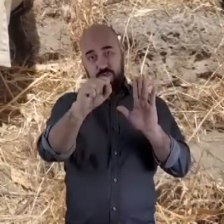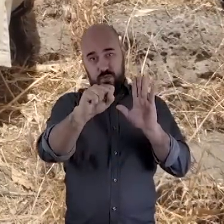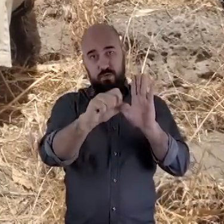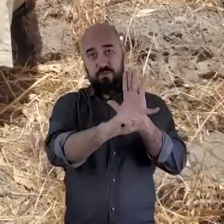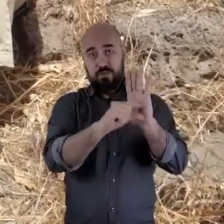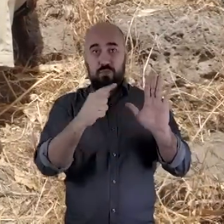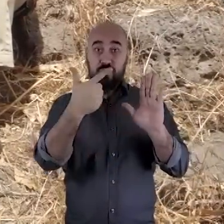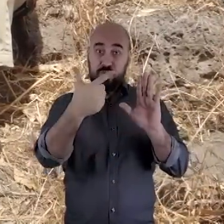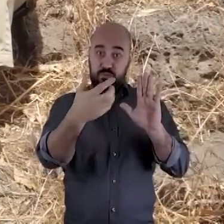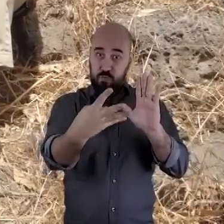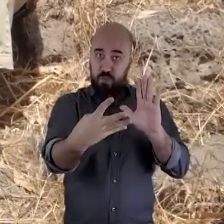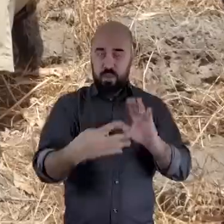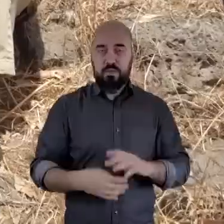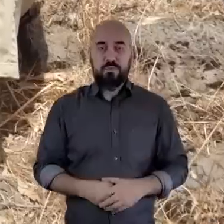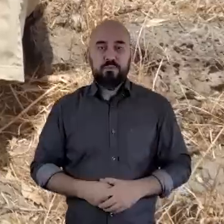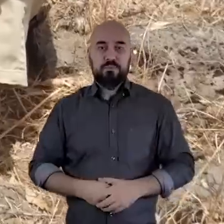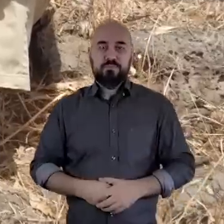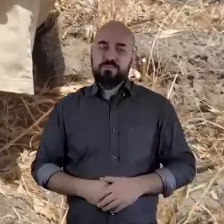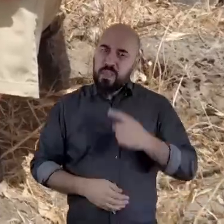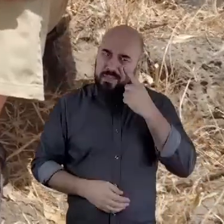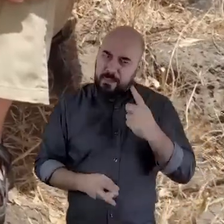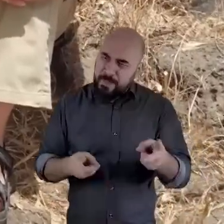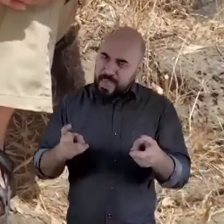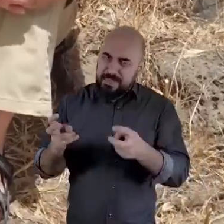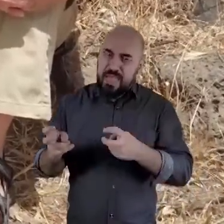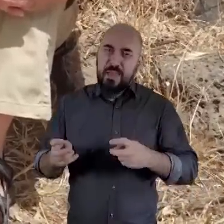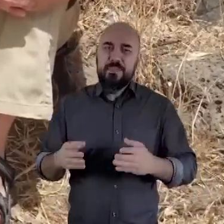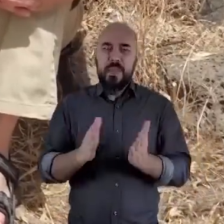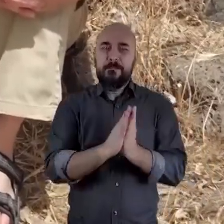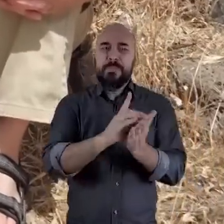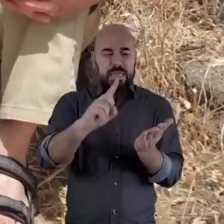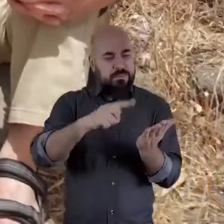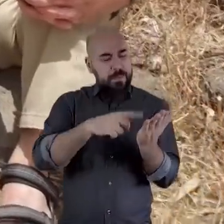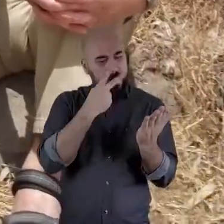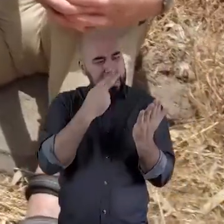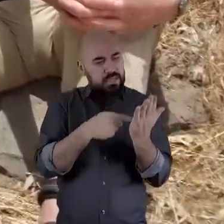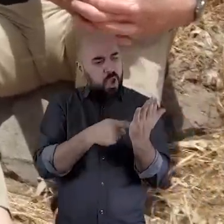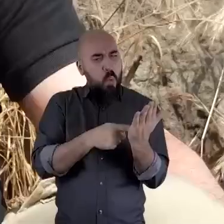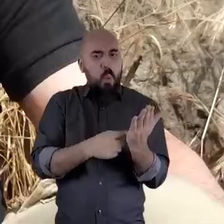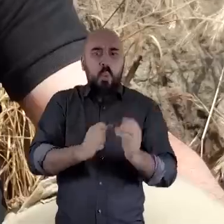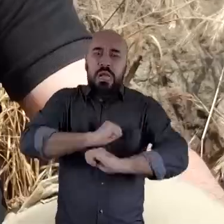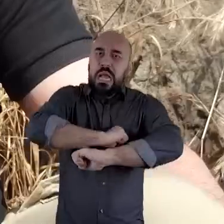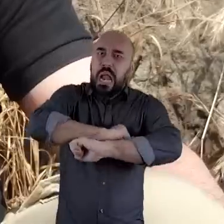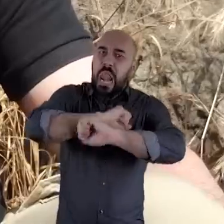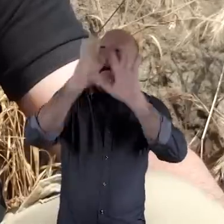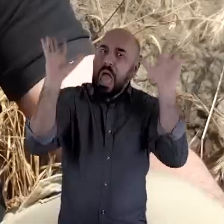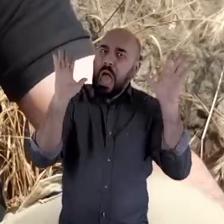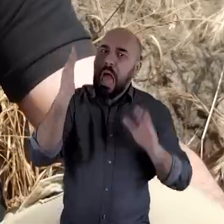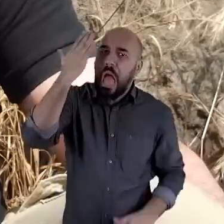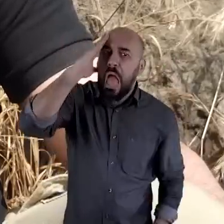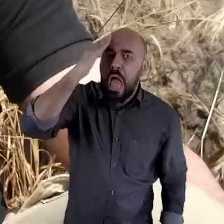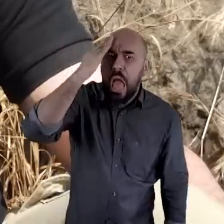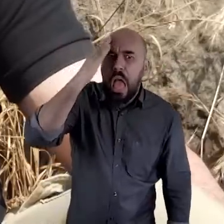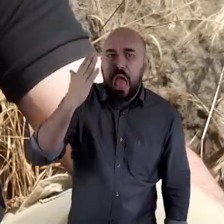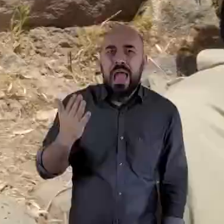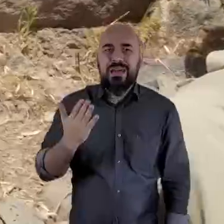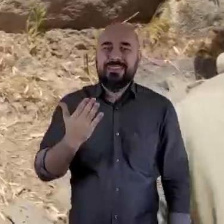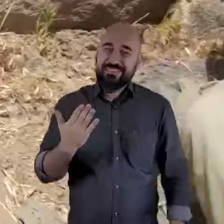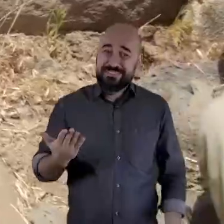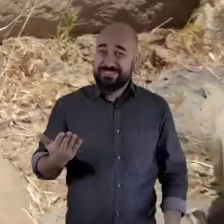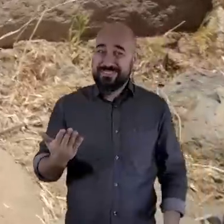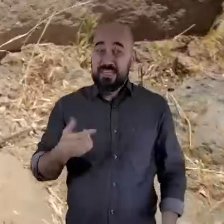a Bíblia fica mais tridimensional à luz dos achados arqueológicos? Nós estamos, em outras